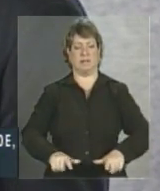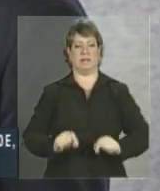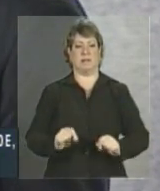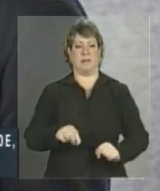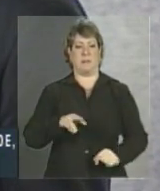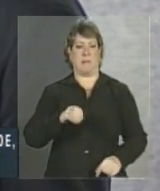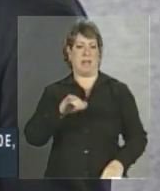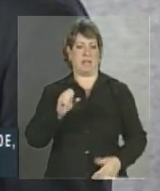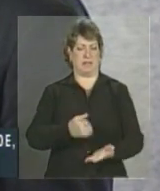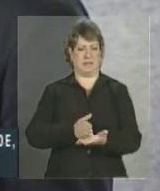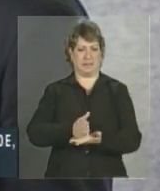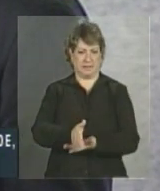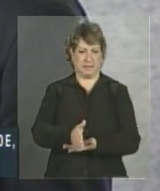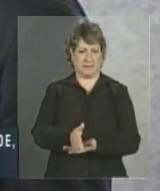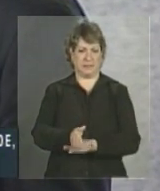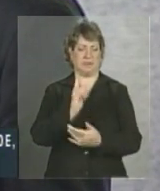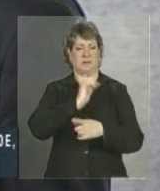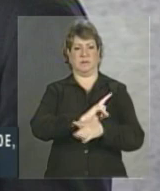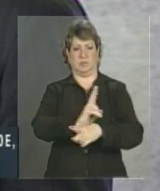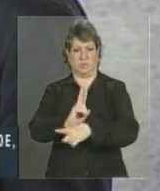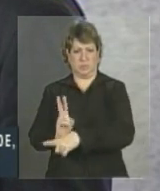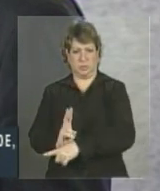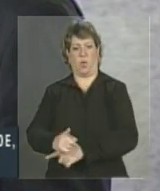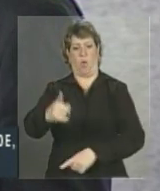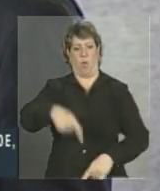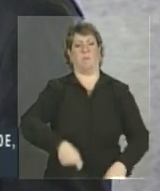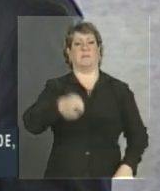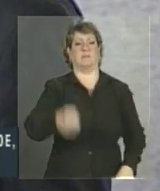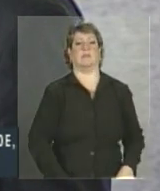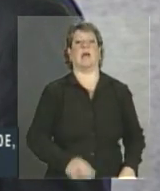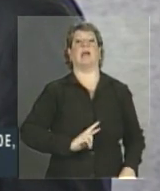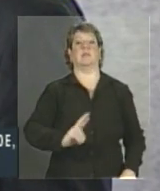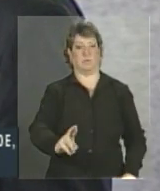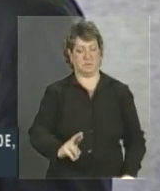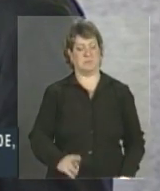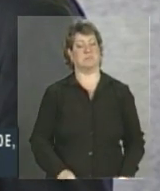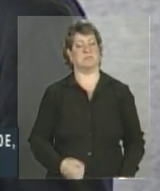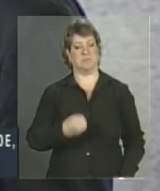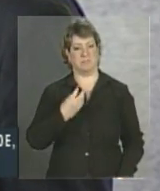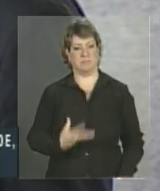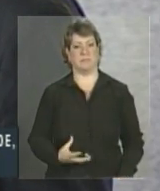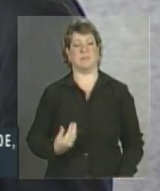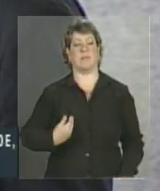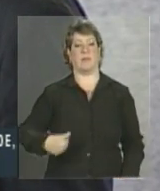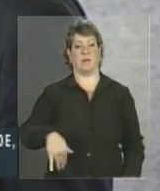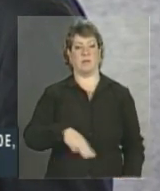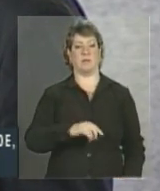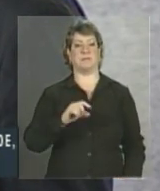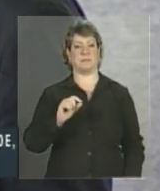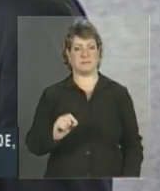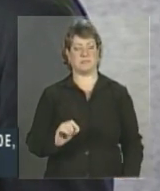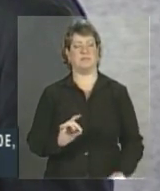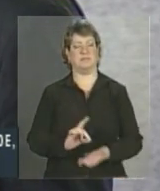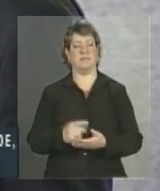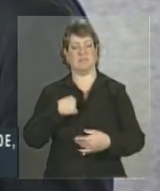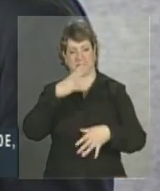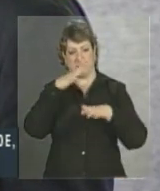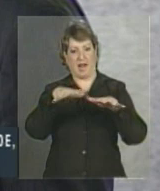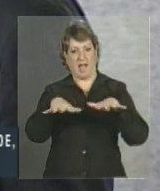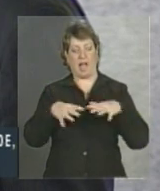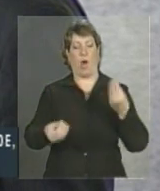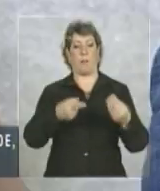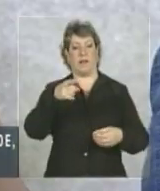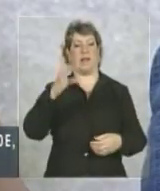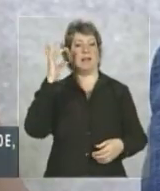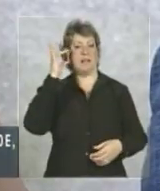com metas, com monitoramento e com cobrança de resultados. Nós confessamos que somos admirador dessa